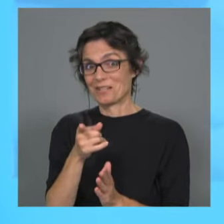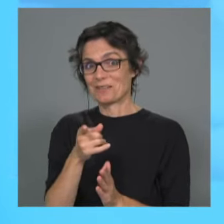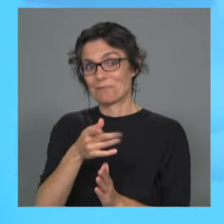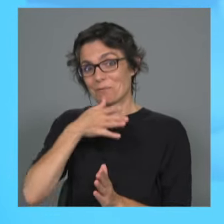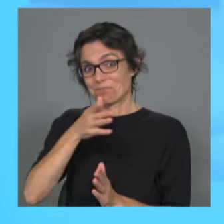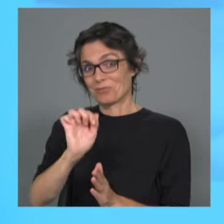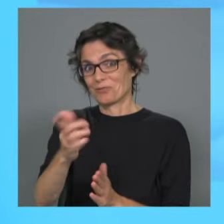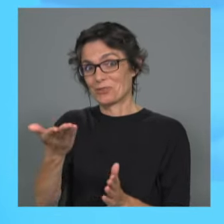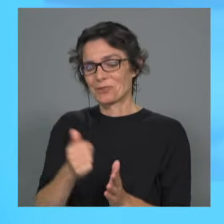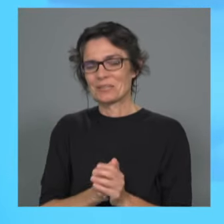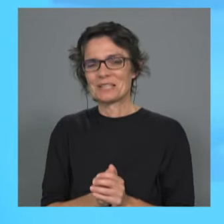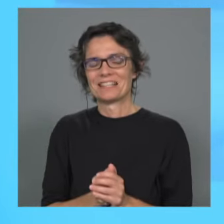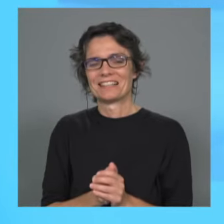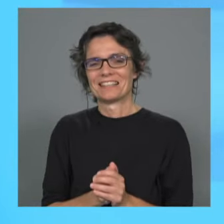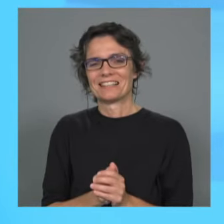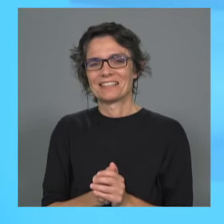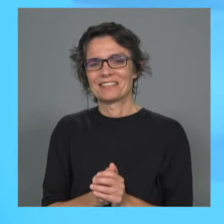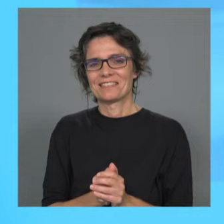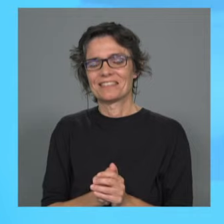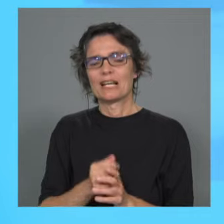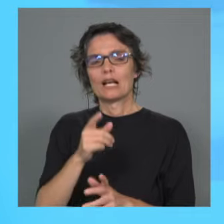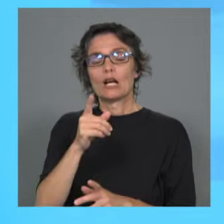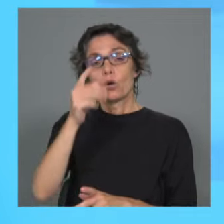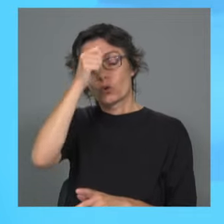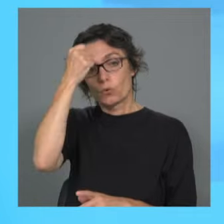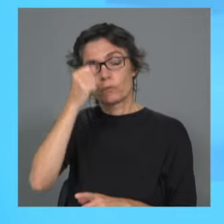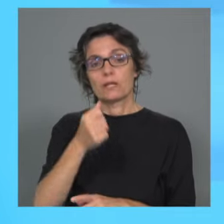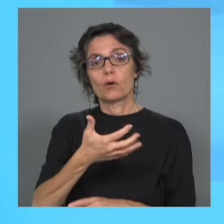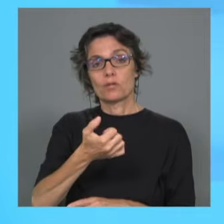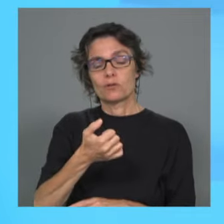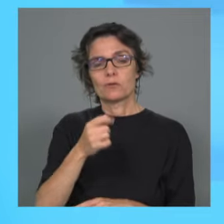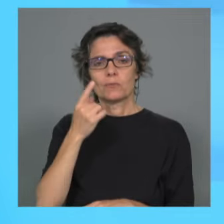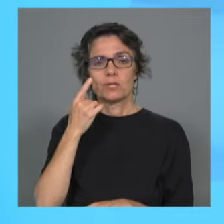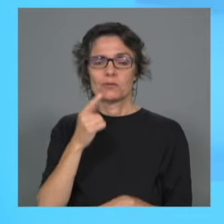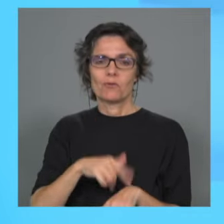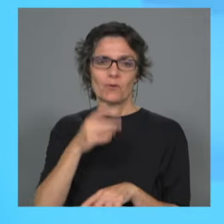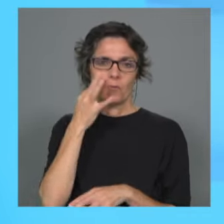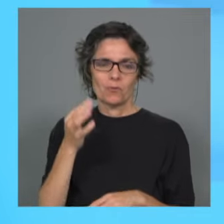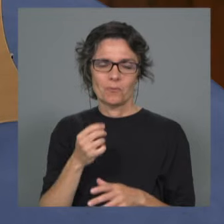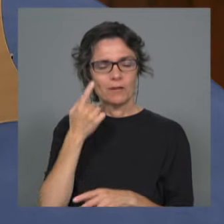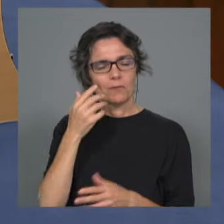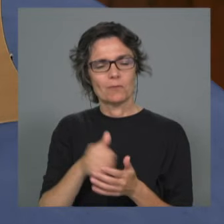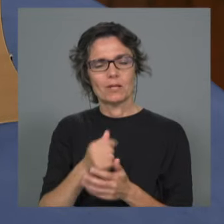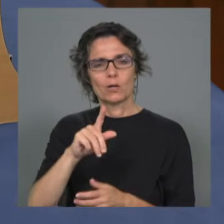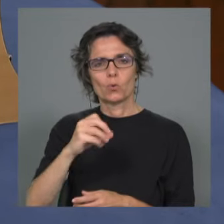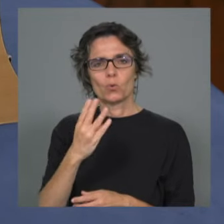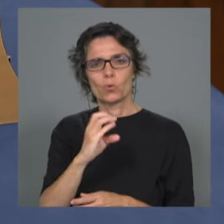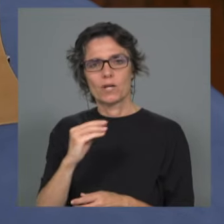da sua missa nova. Será o 15º domingo do tempo comum e vamos agora escutar o Evangelho de Lucas.